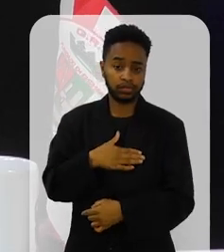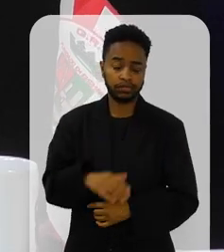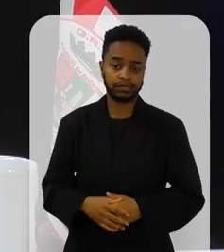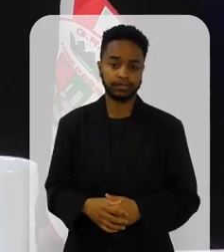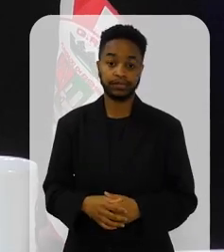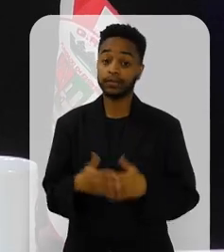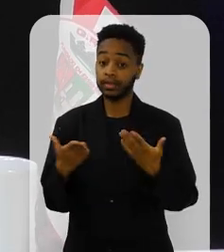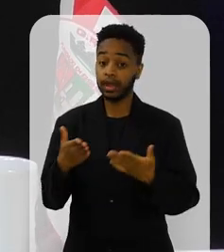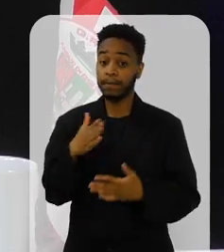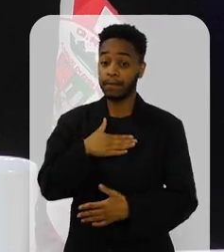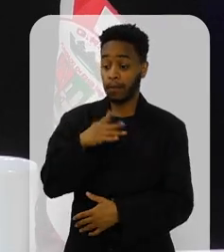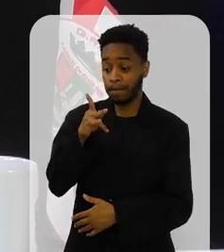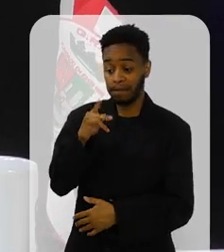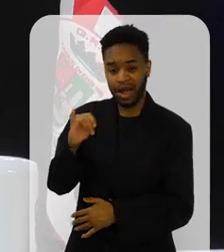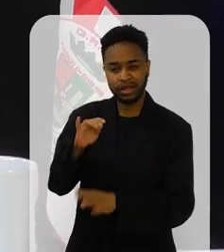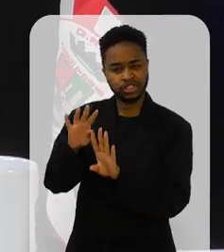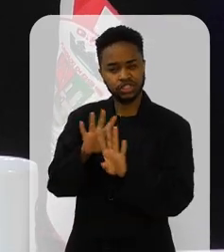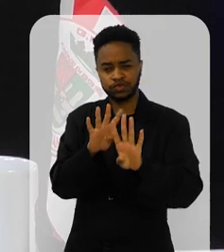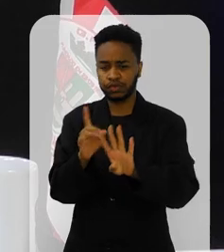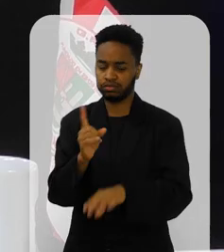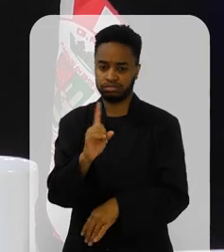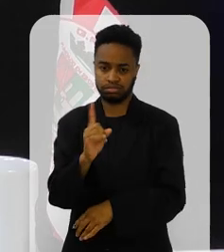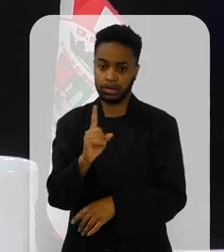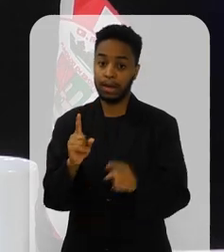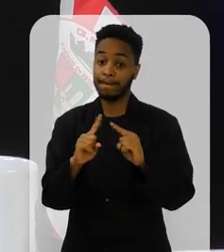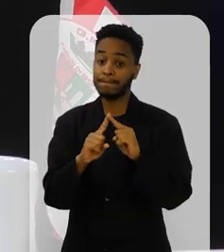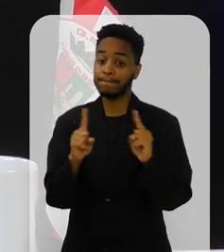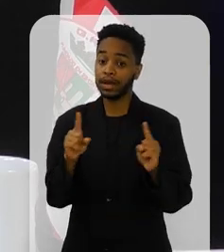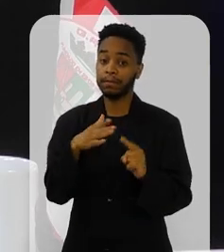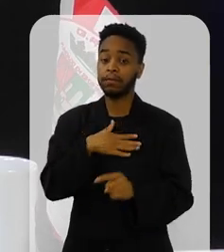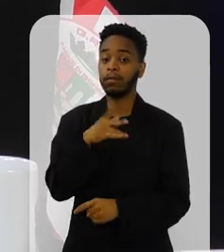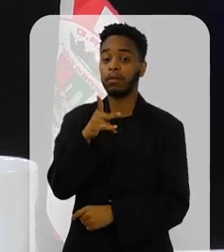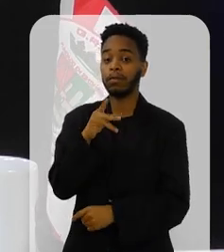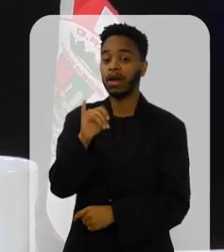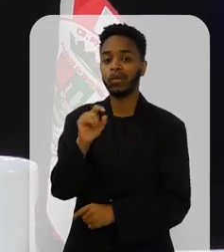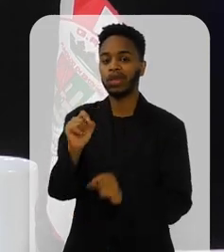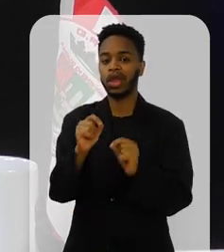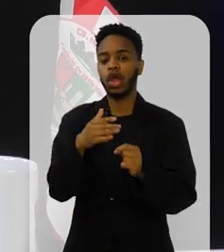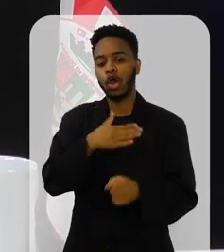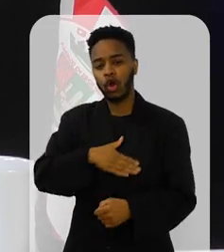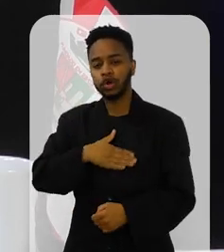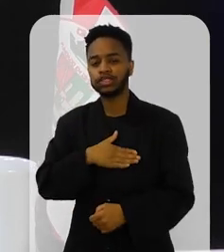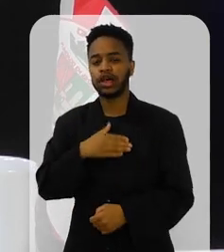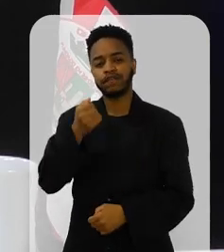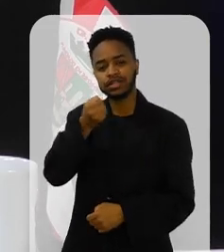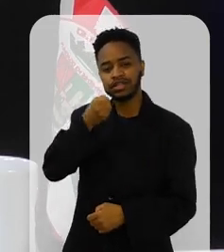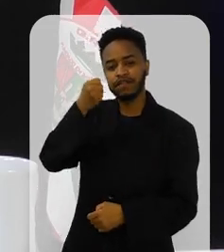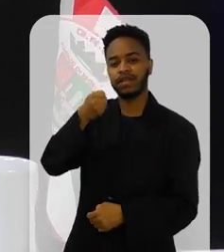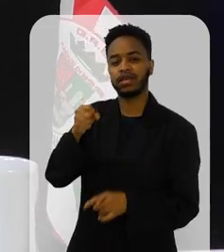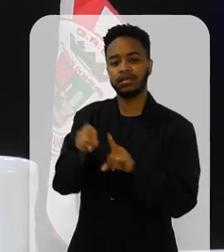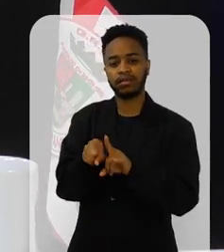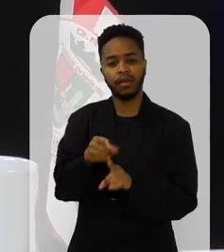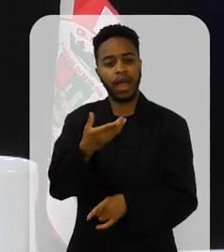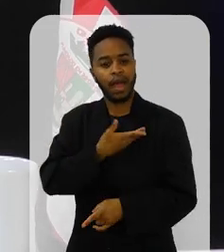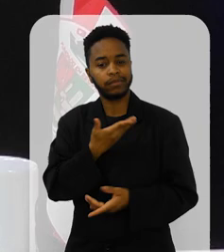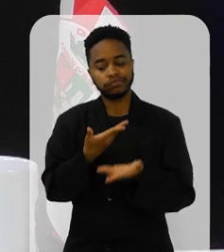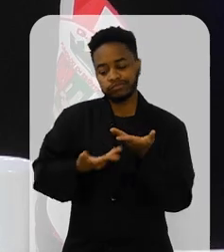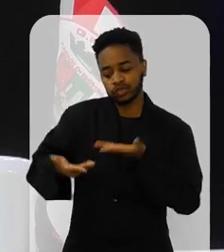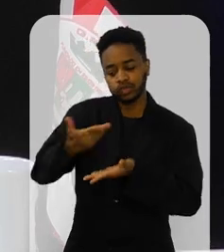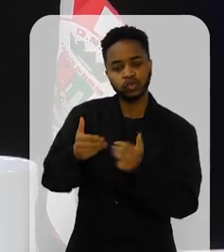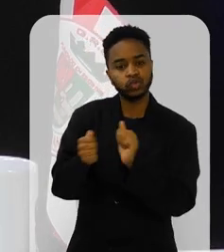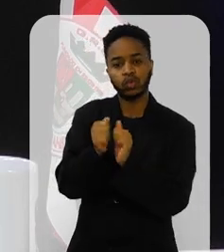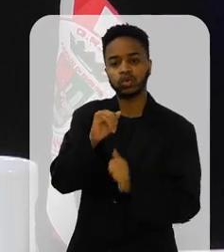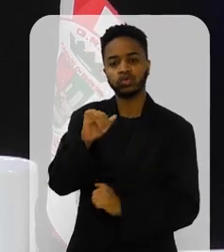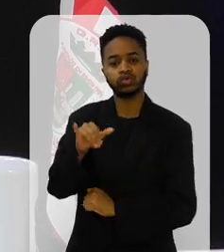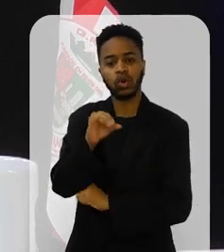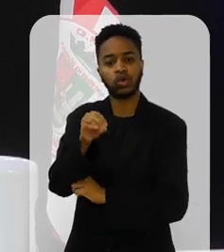me encantava. Então, o meu pai, ele nunca desfilou. Uhum. Mas o meu pai era uma pessoa boêmia. A amizade do meu pai era com